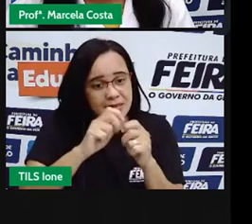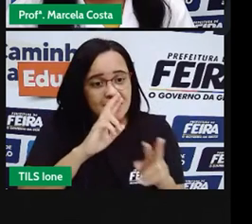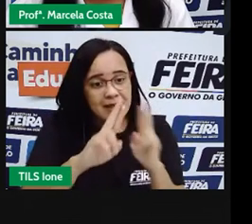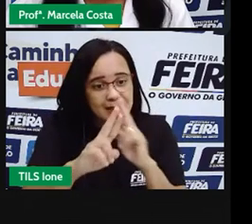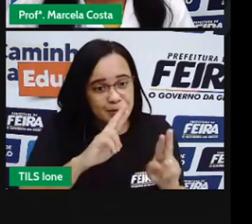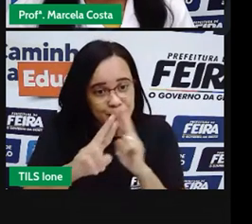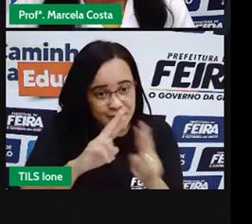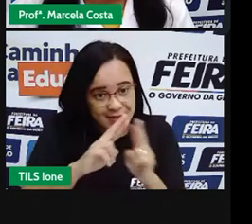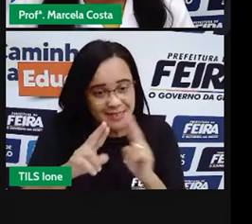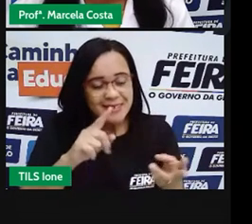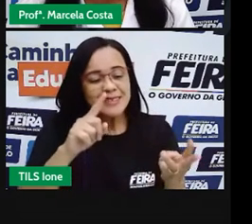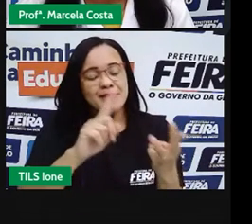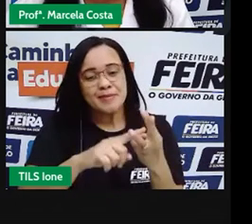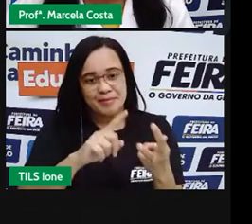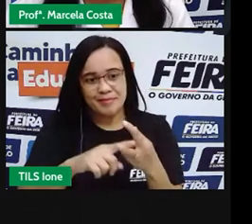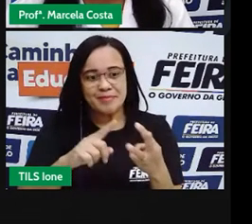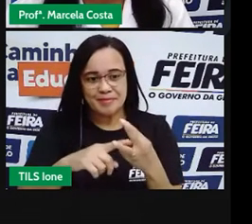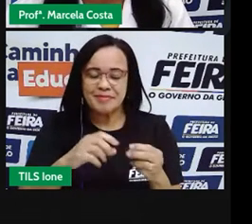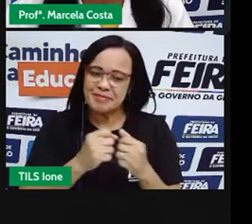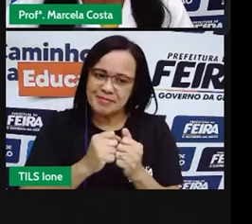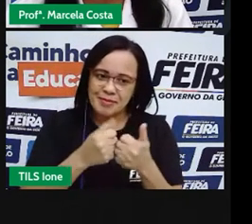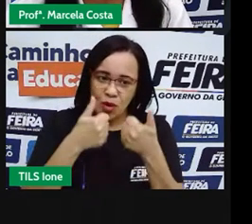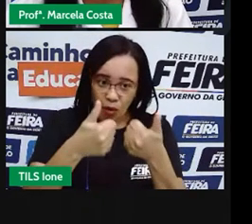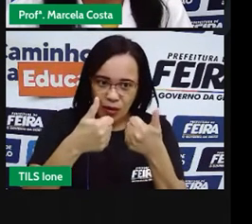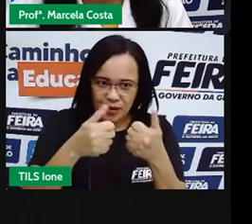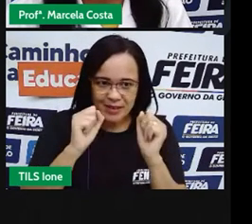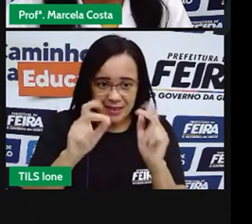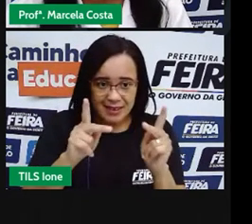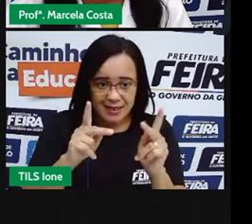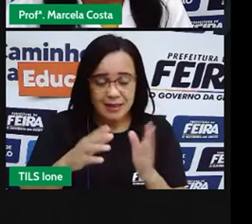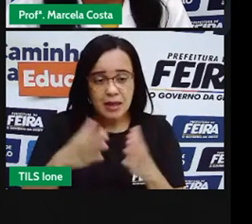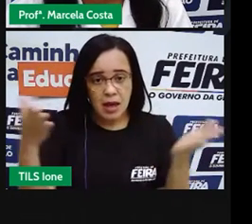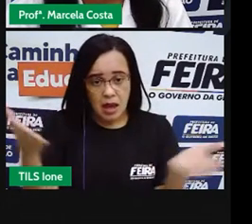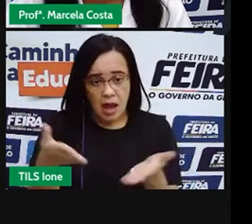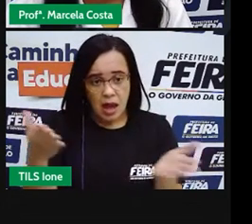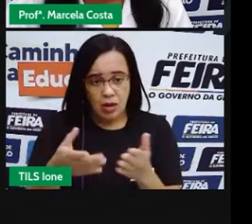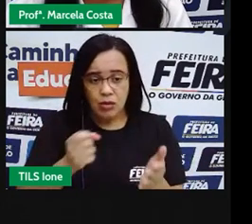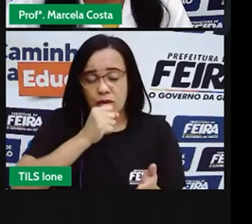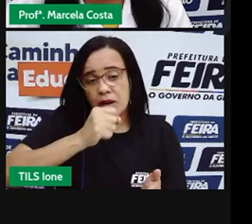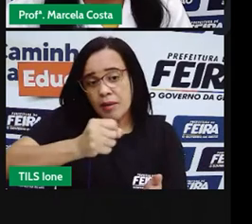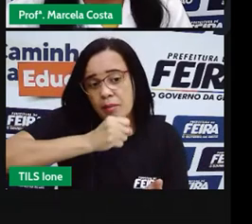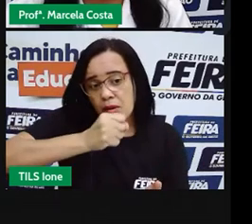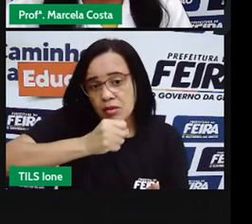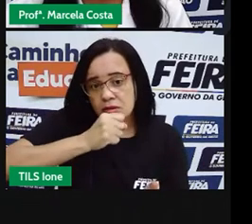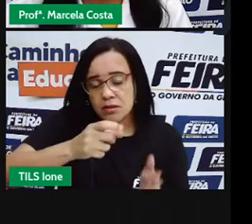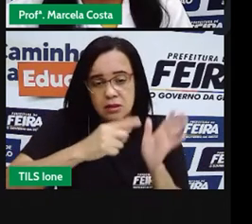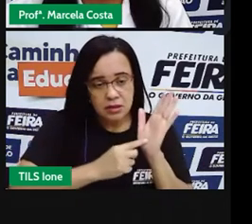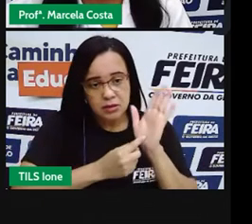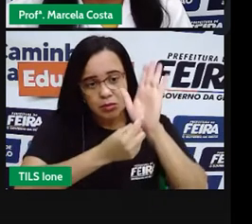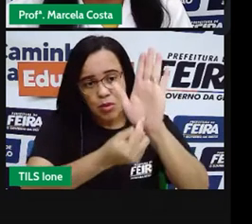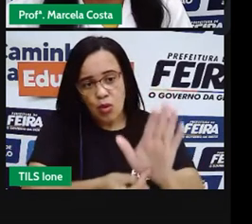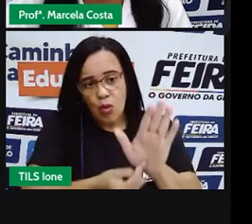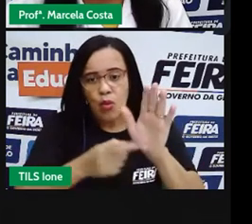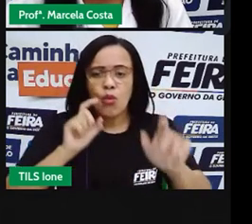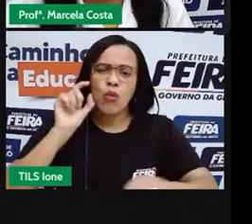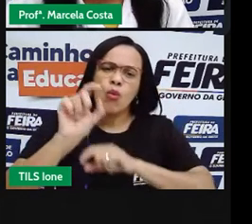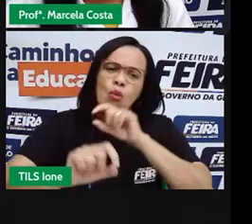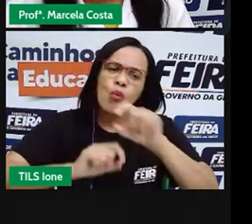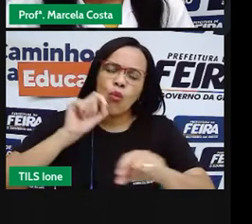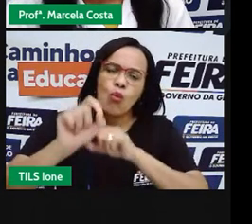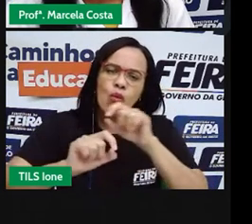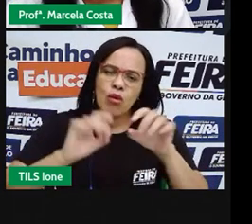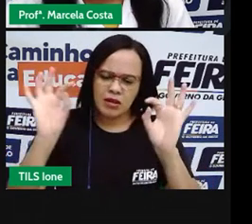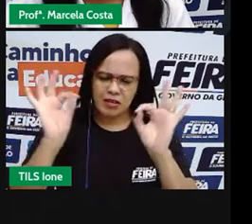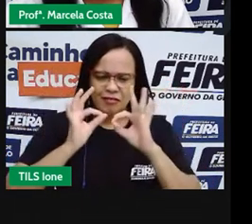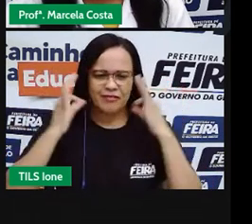agora criança eu quero uma foto e fala um pouco aí